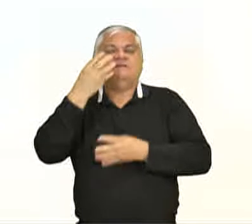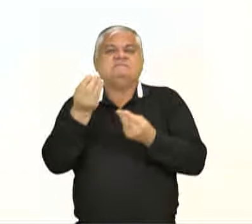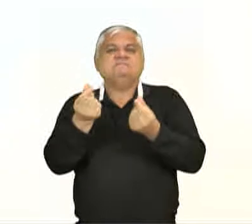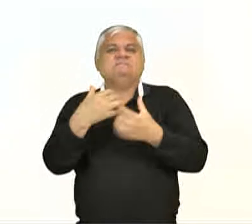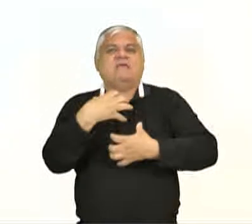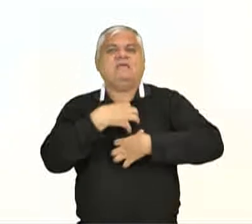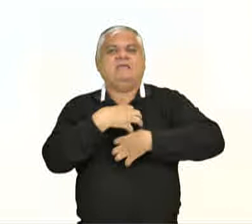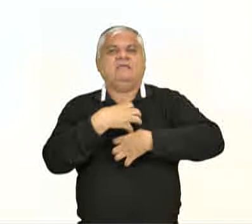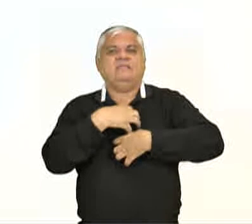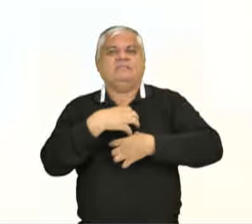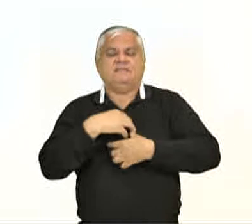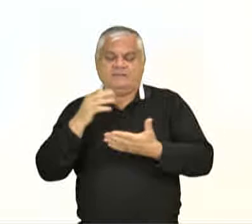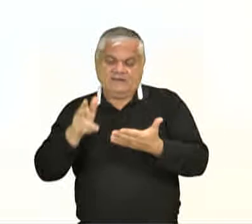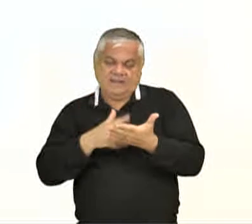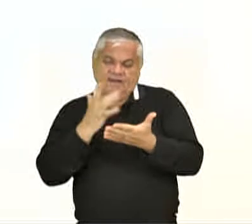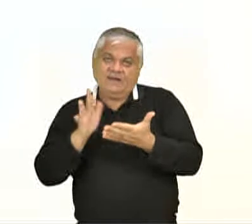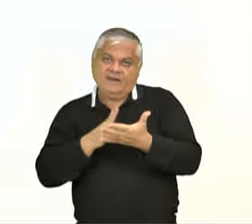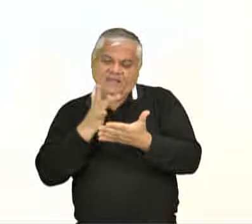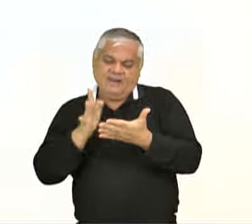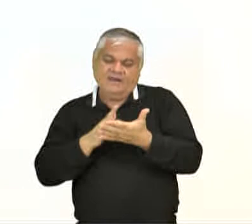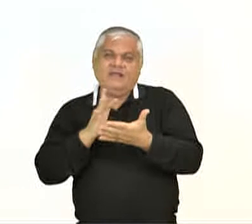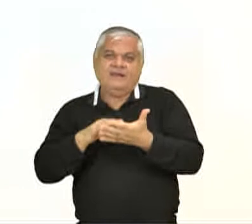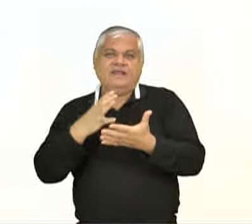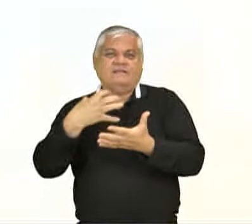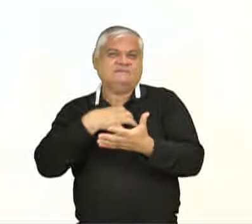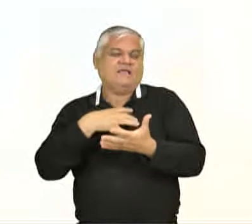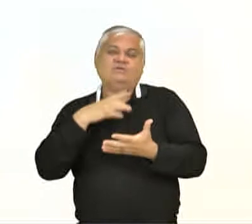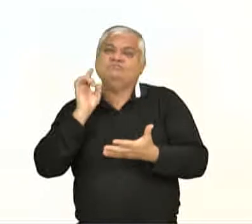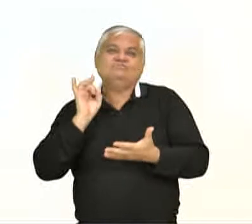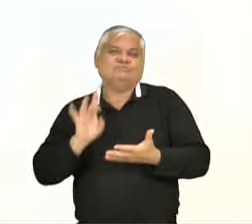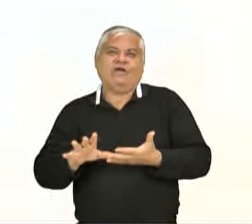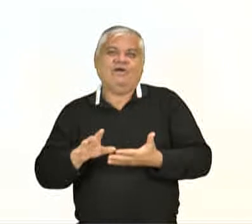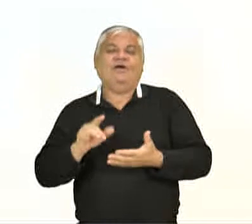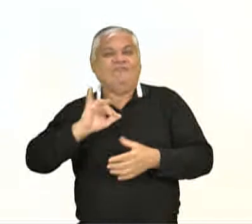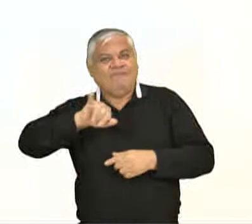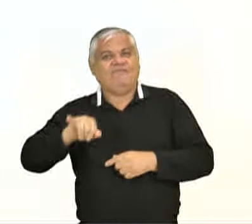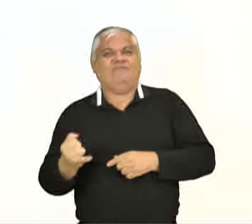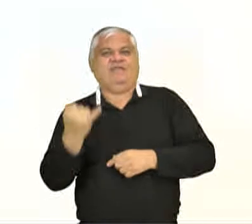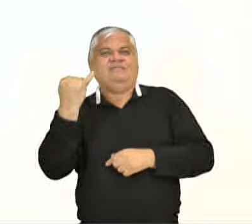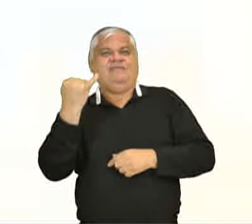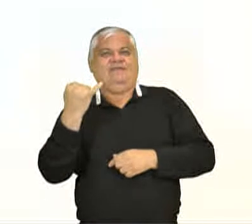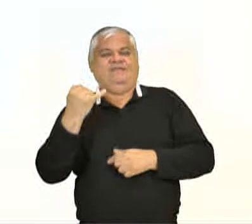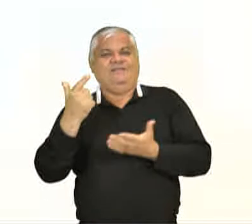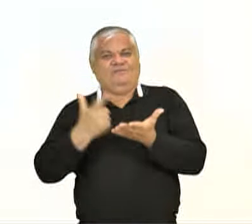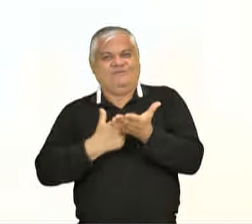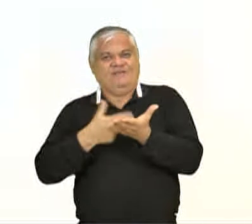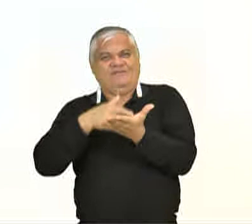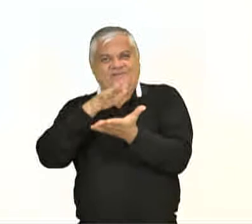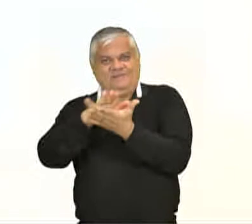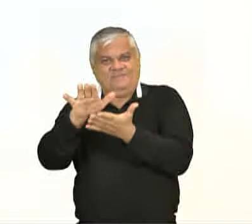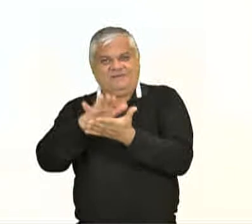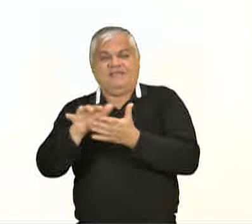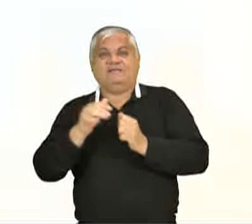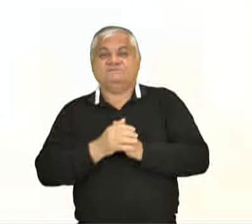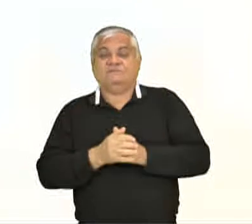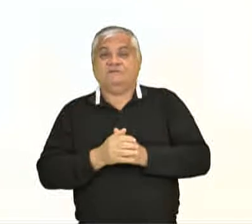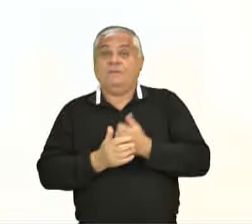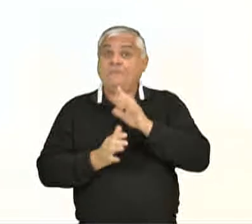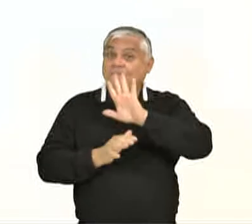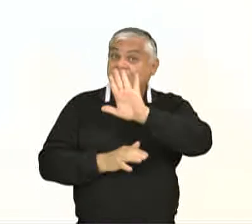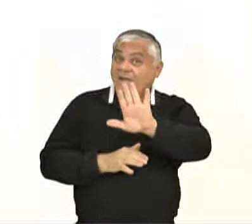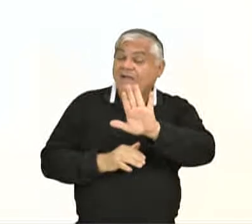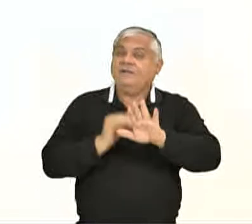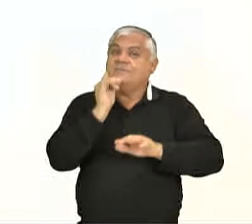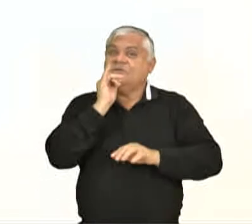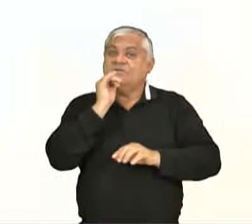sensorial, mas seria apenas essa a vantagem dos livros impressos. E, por outro